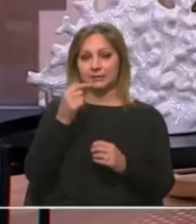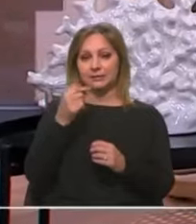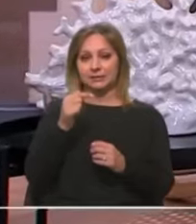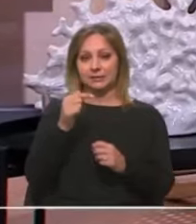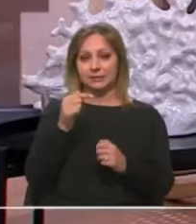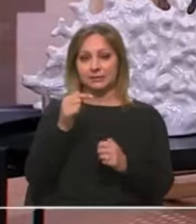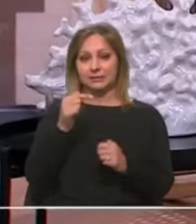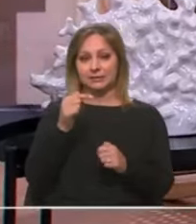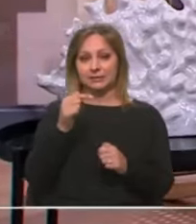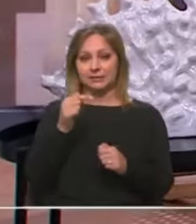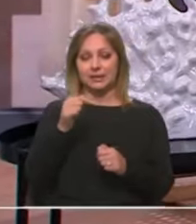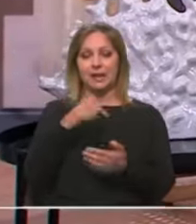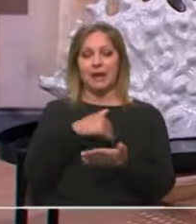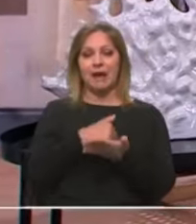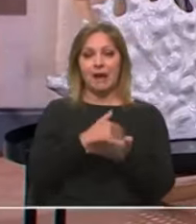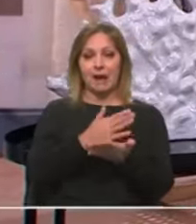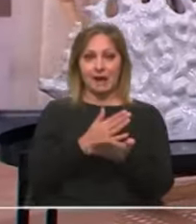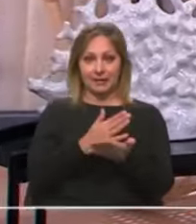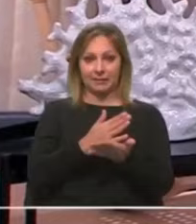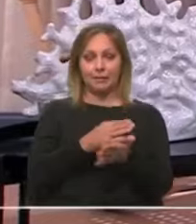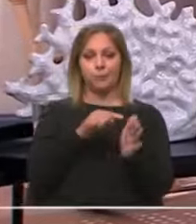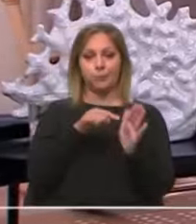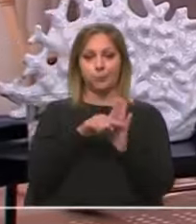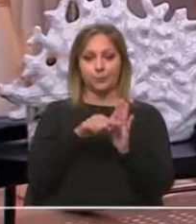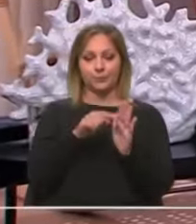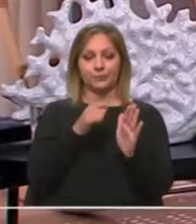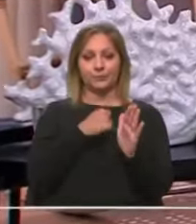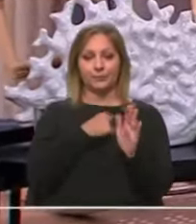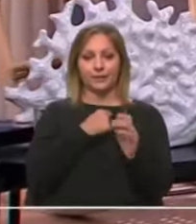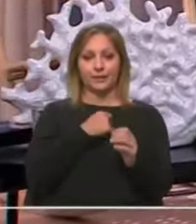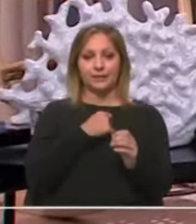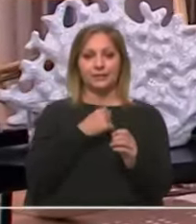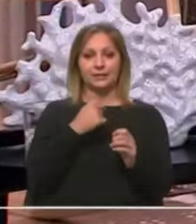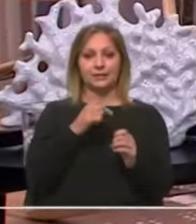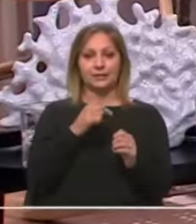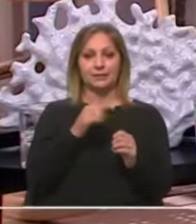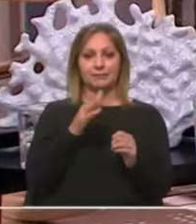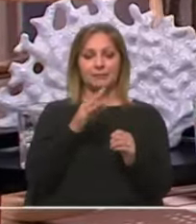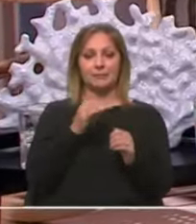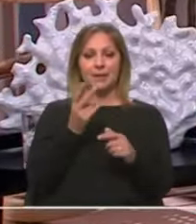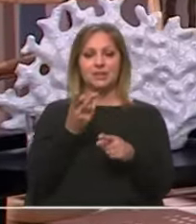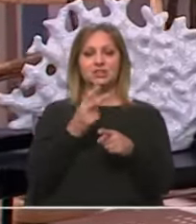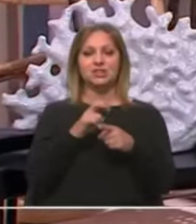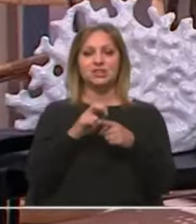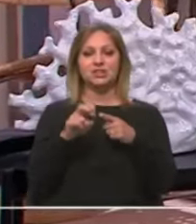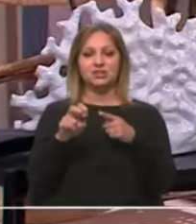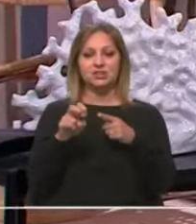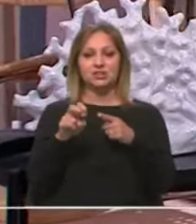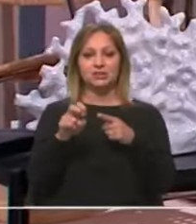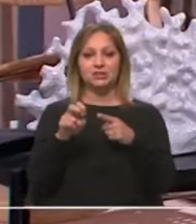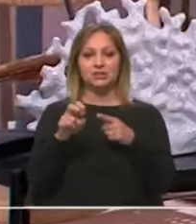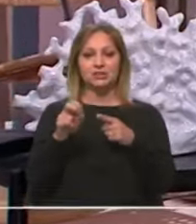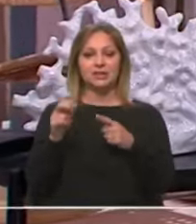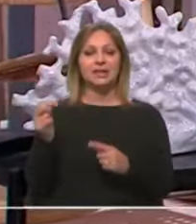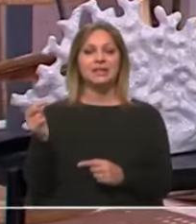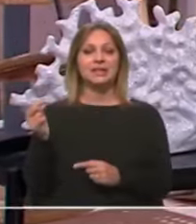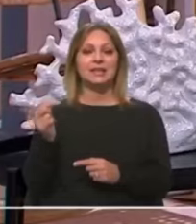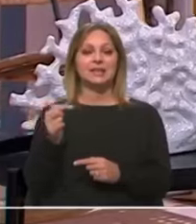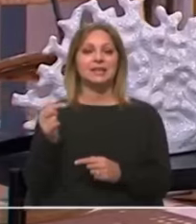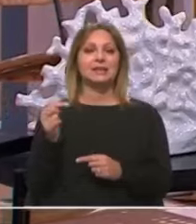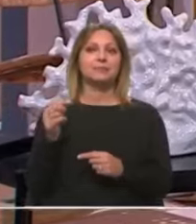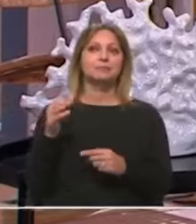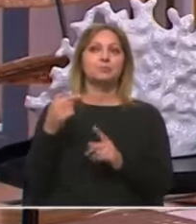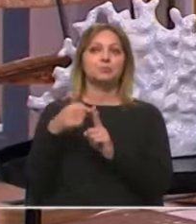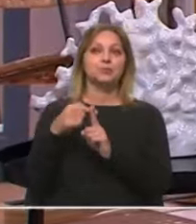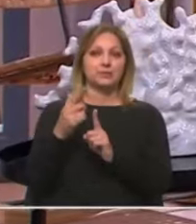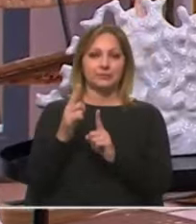dos compartimentos dentro de casa, de alguma forma com mais energia, portanto, menos positiva, vamos dizer